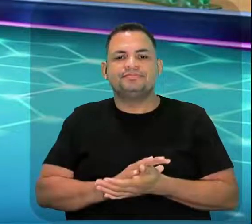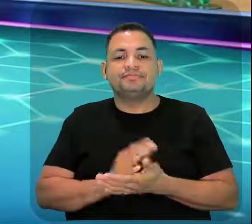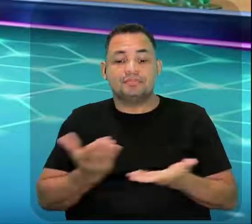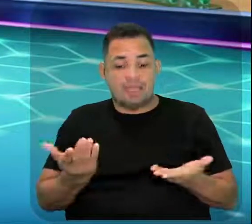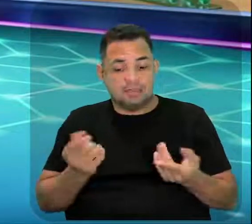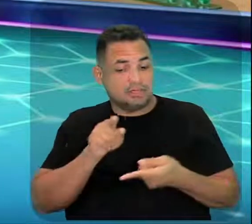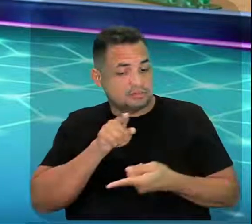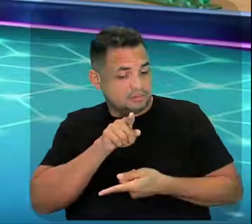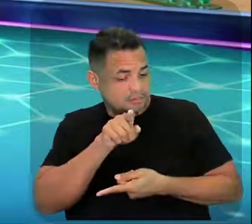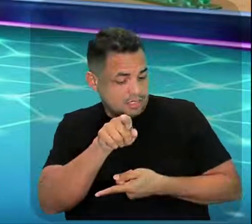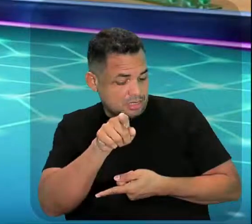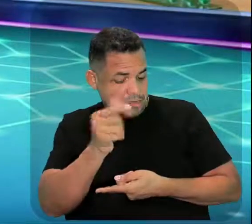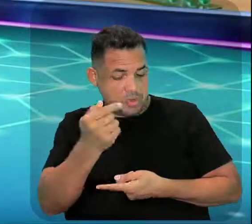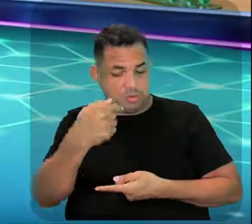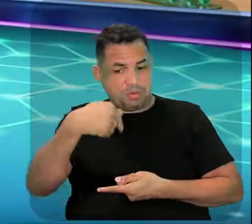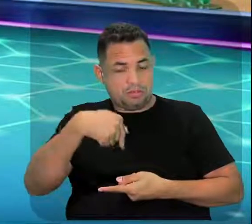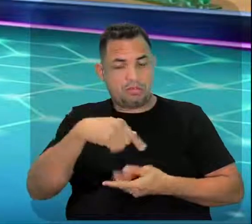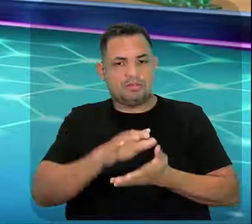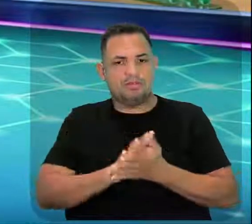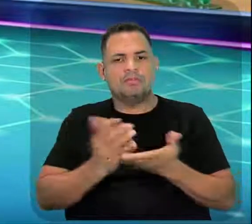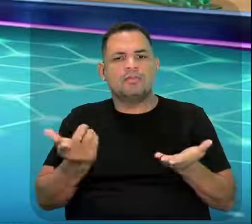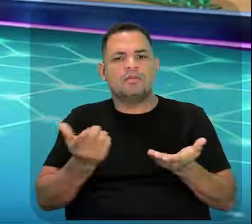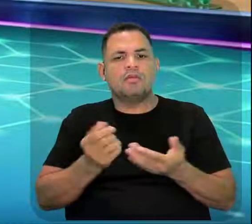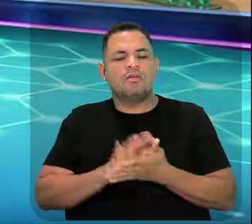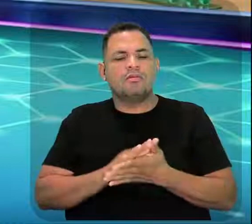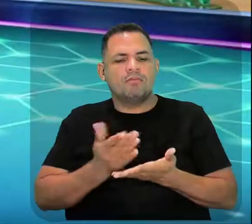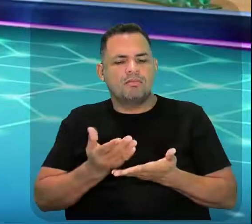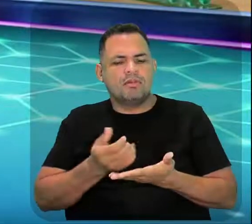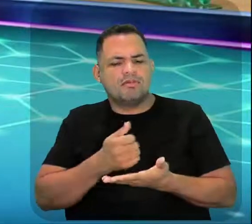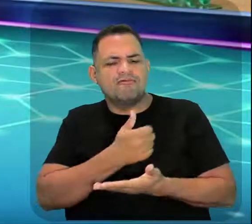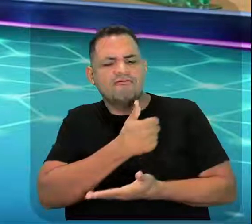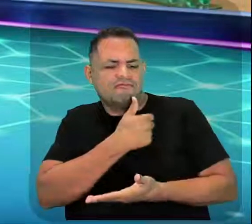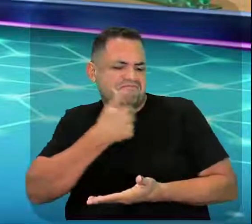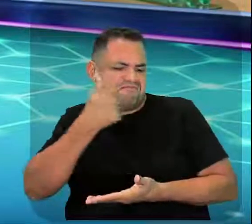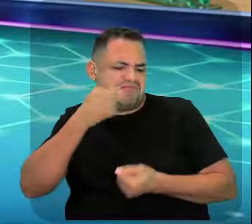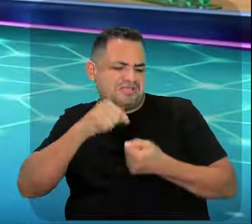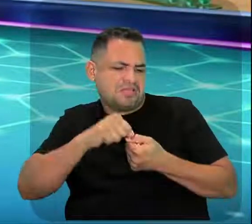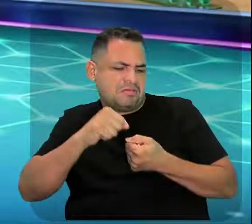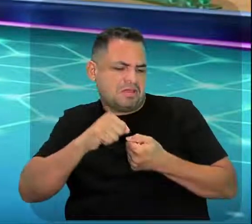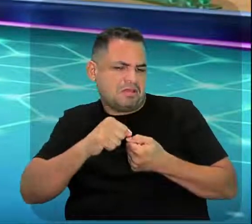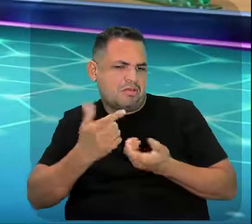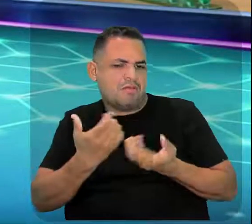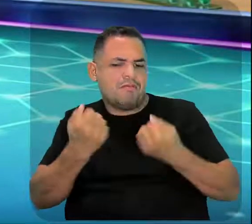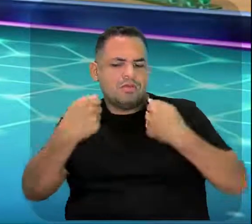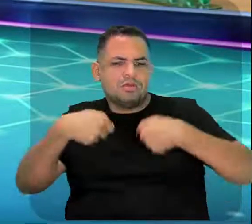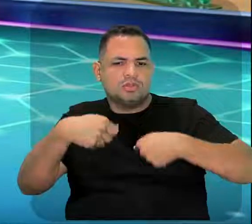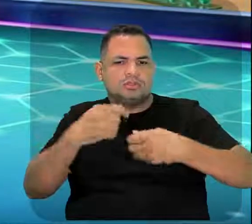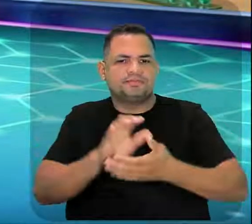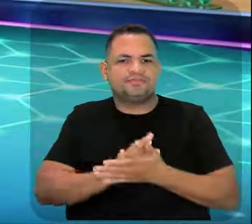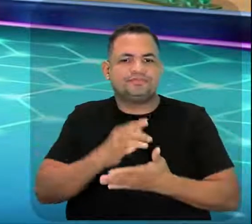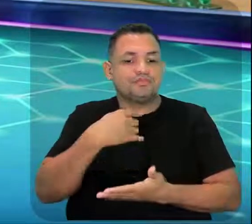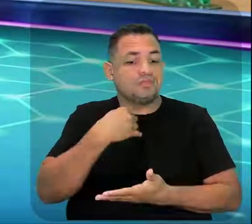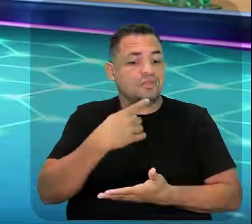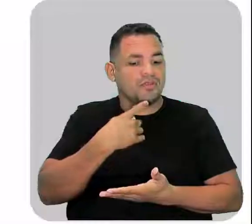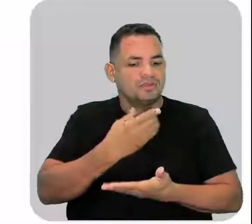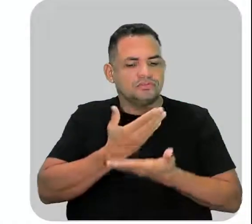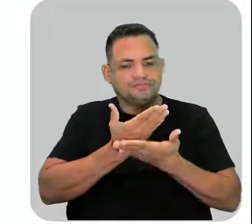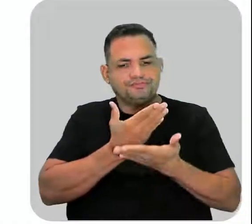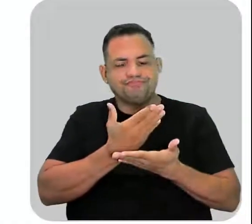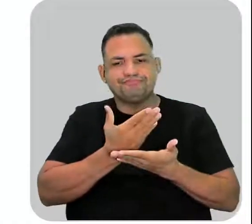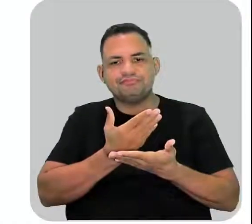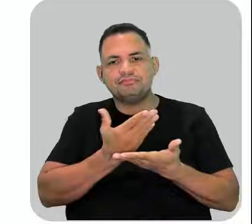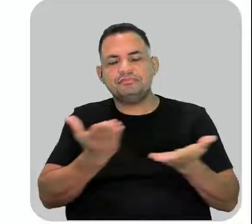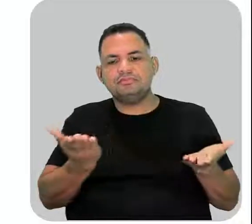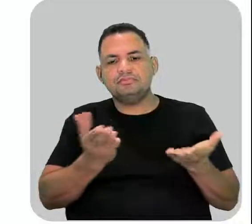está aqui e você aí, vamos tentar fazer isso da melhor maneira possível. E agora a gente vai lá para o nosso Tirando